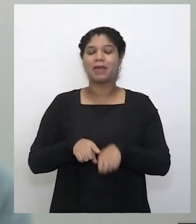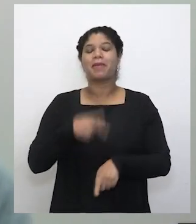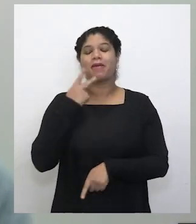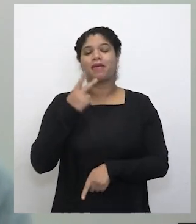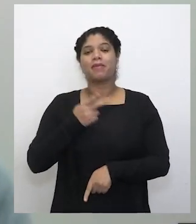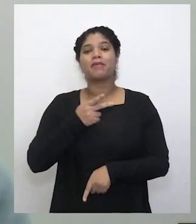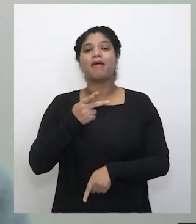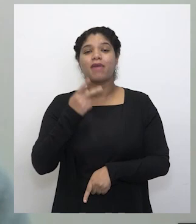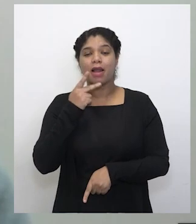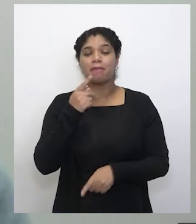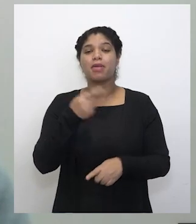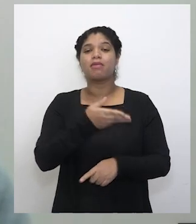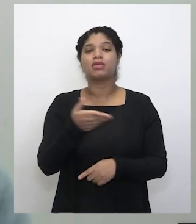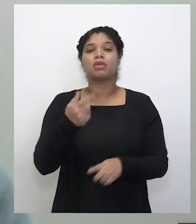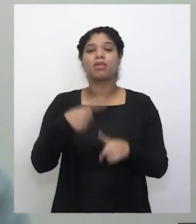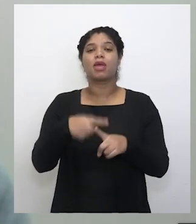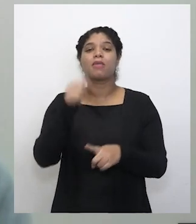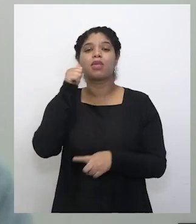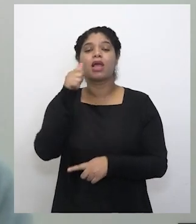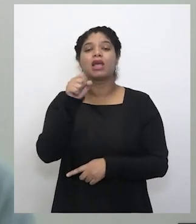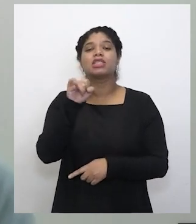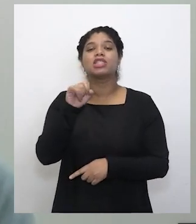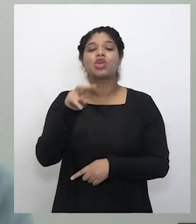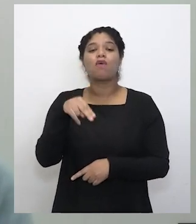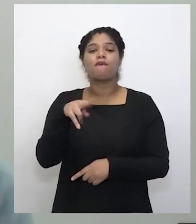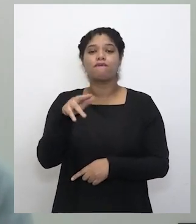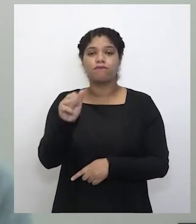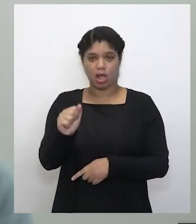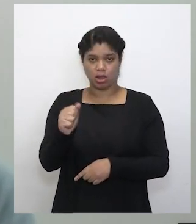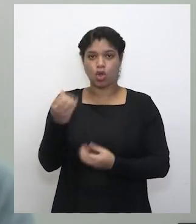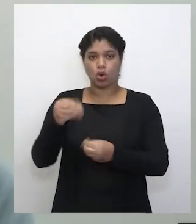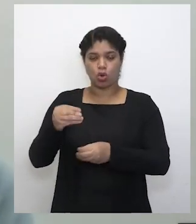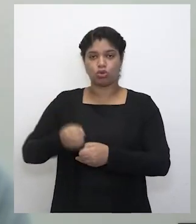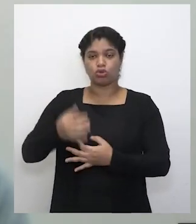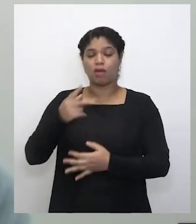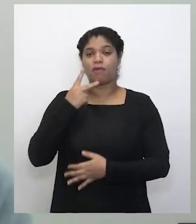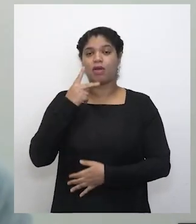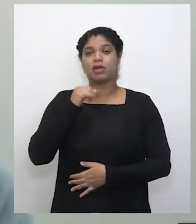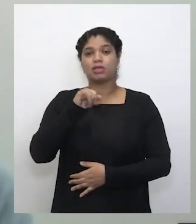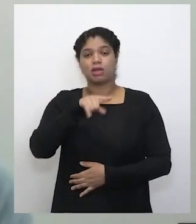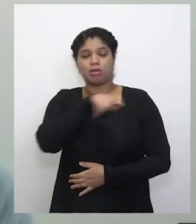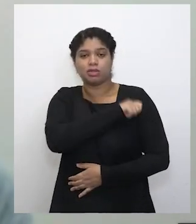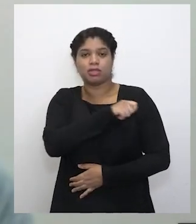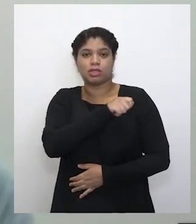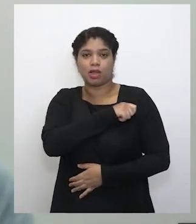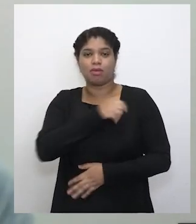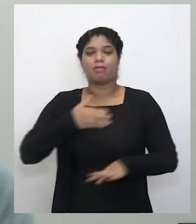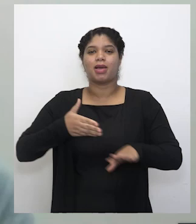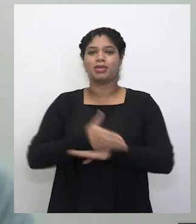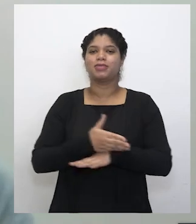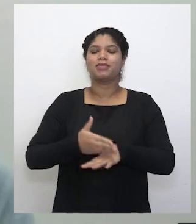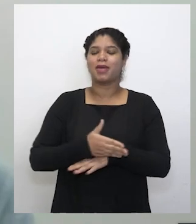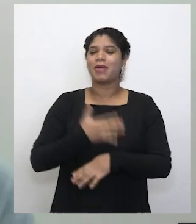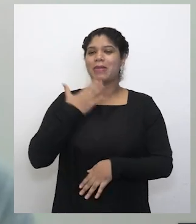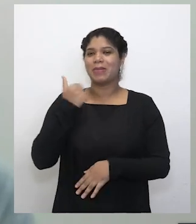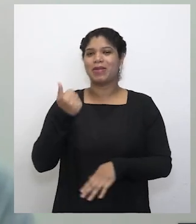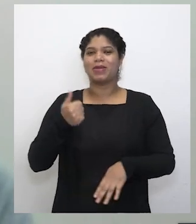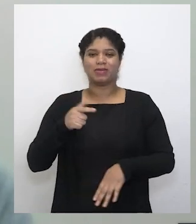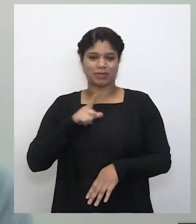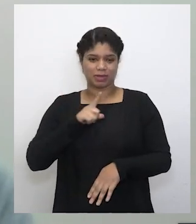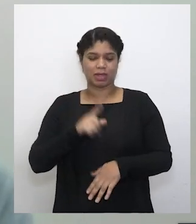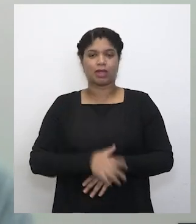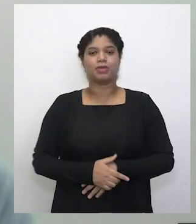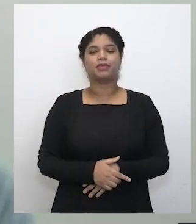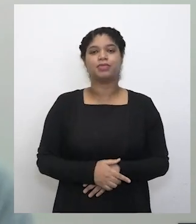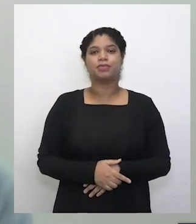professora Silvana comentou. Os alunos interagindo, eles absorvem muito mais, né? E é isso mesmo a proposta. Então,